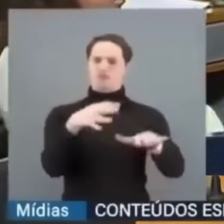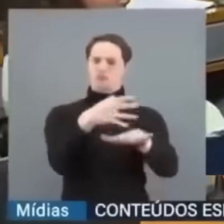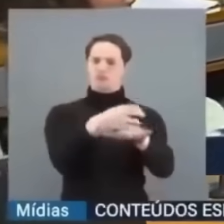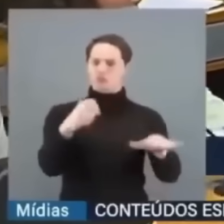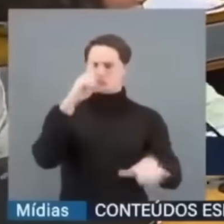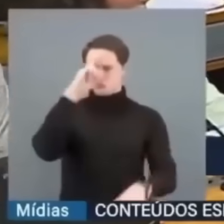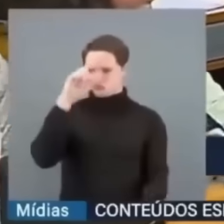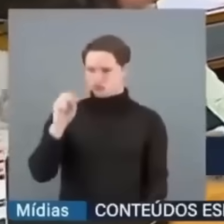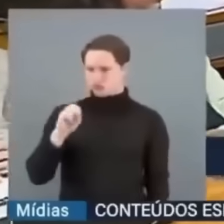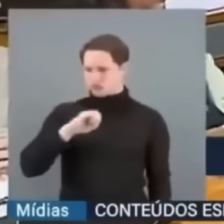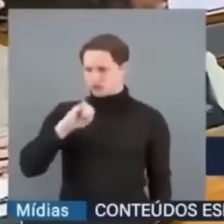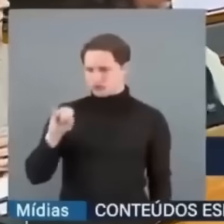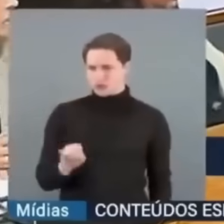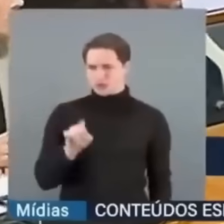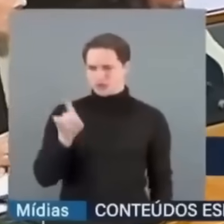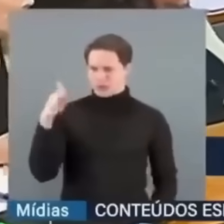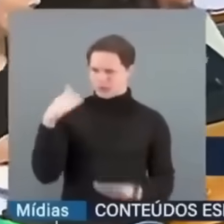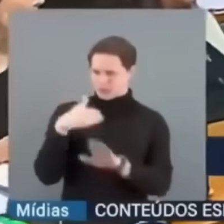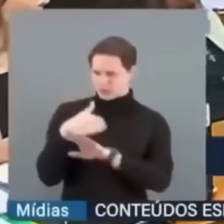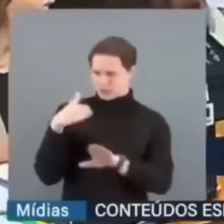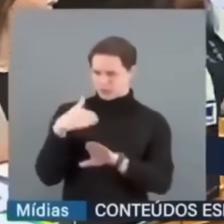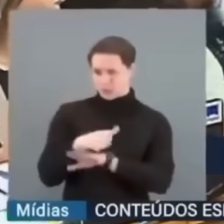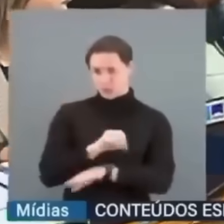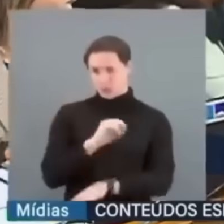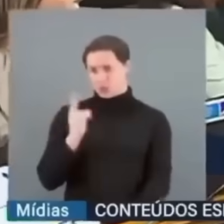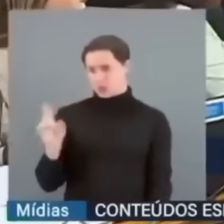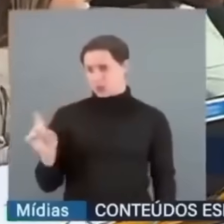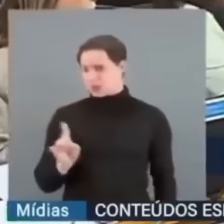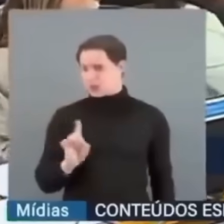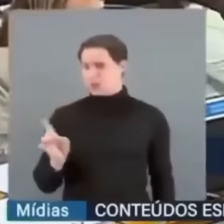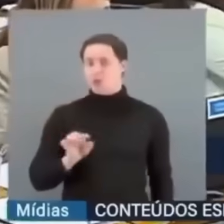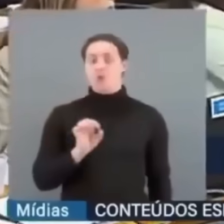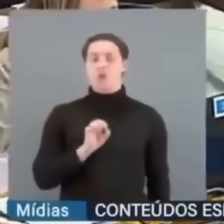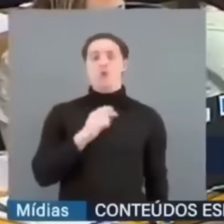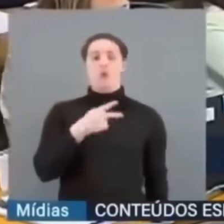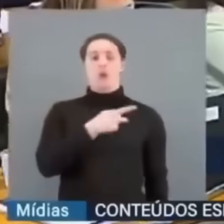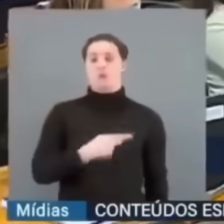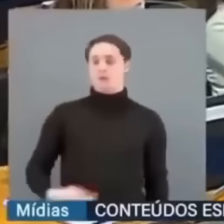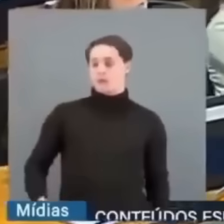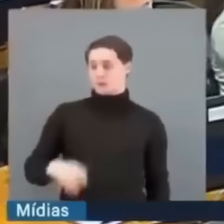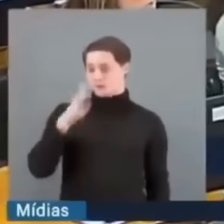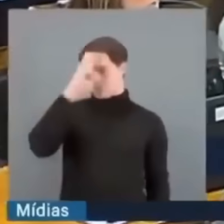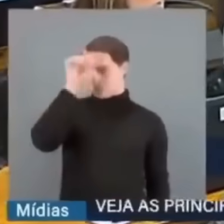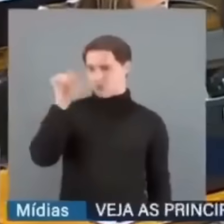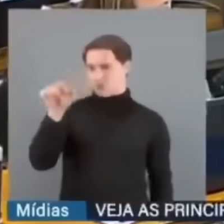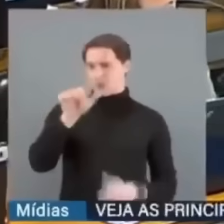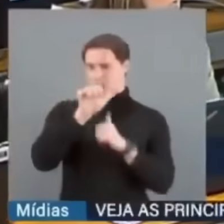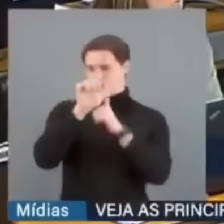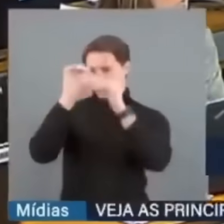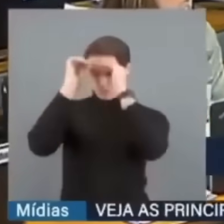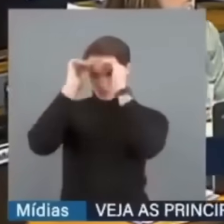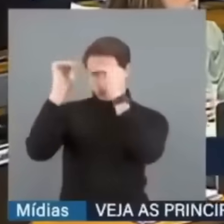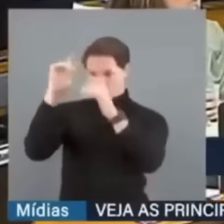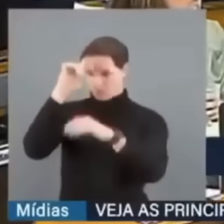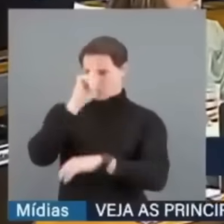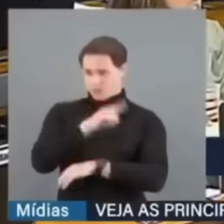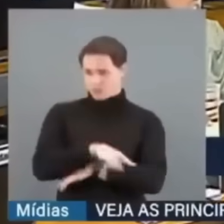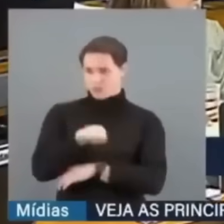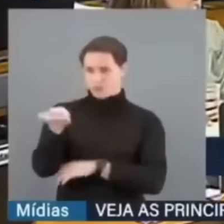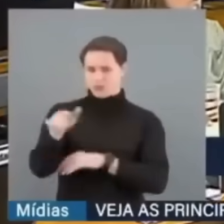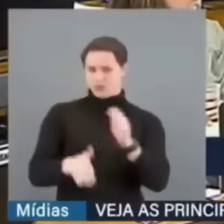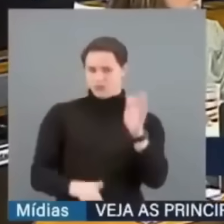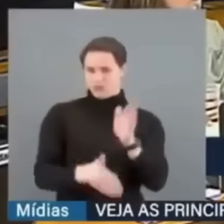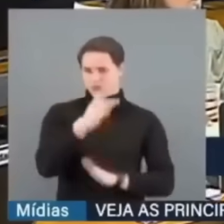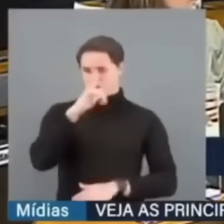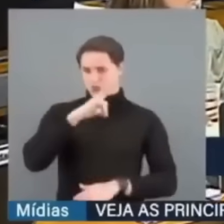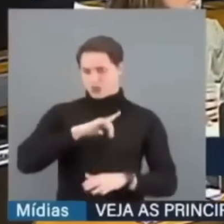O senhor fazia parte disso ou não? Ou era o presidente Jair Bolsonaro? O senhor seguia a ordem dele, que estava foragido,